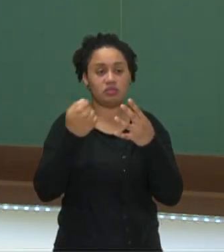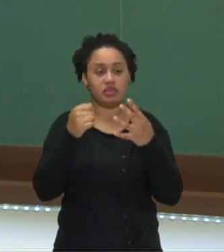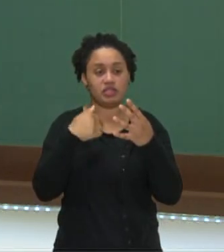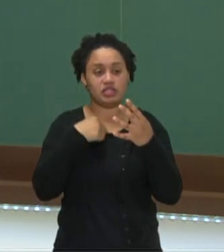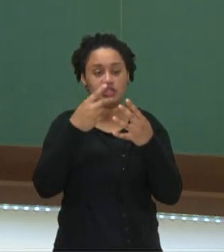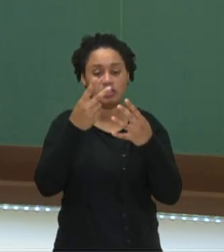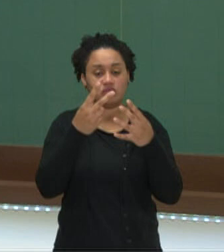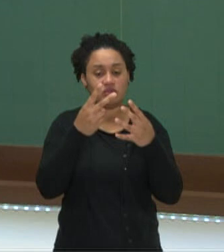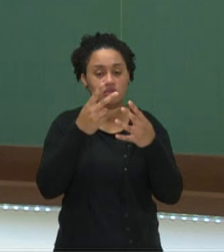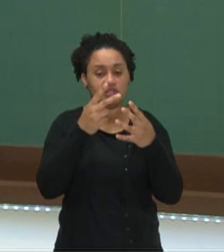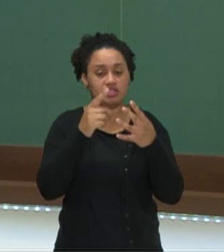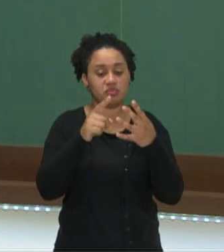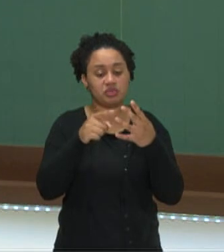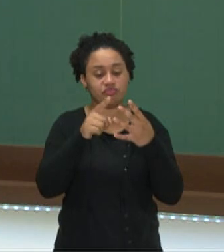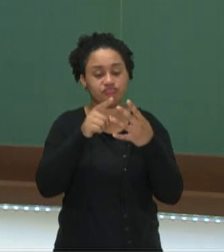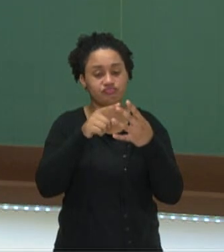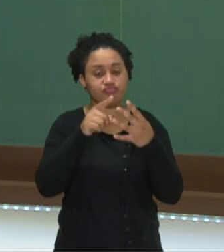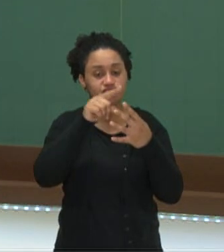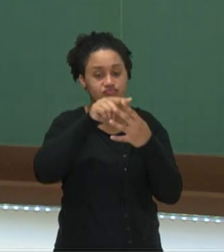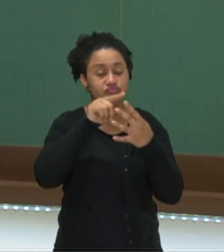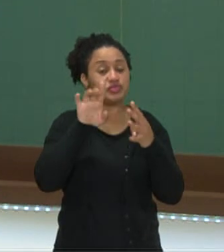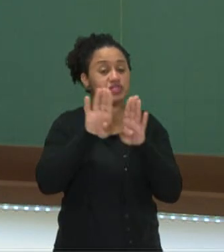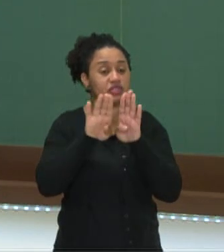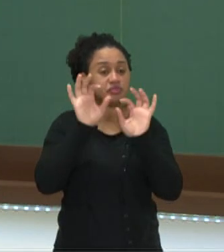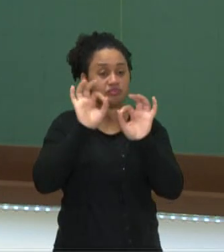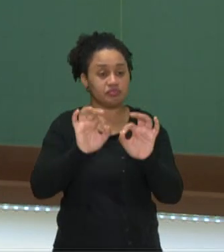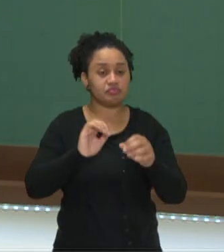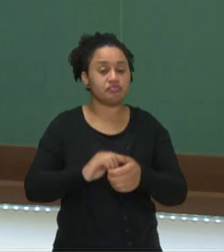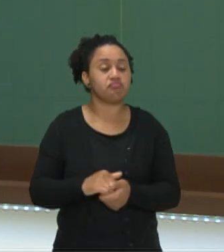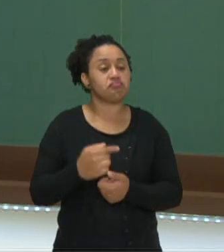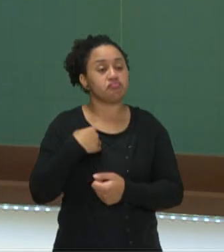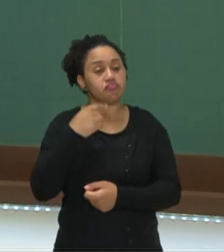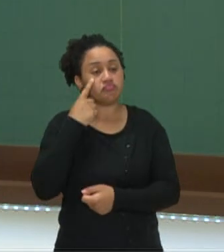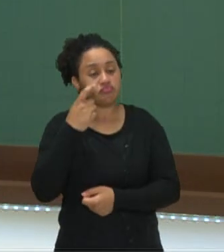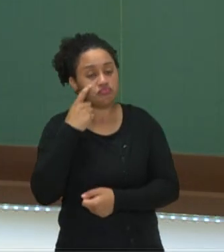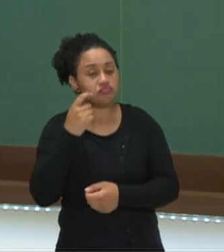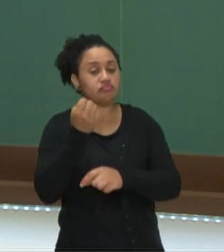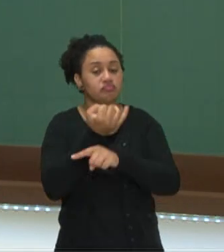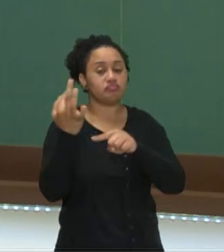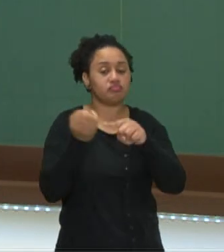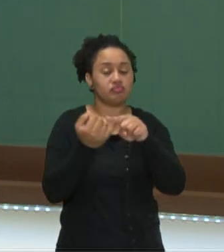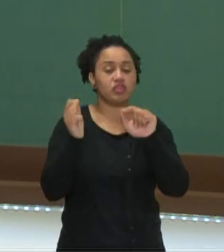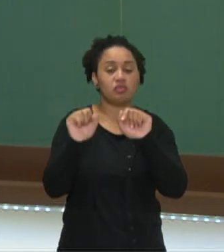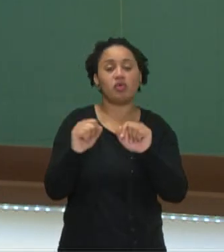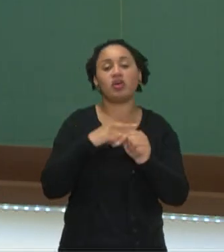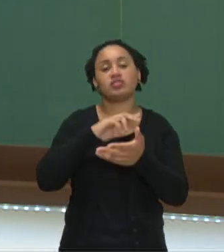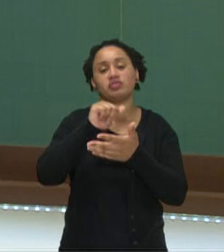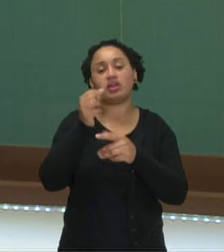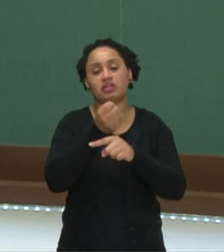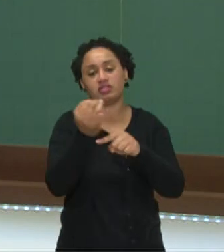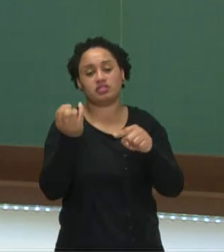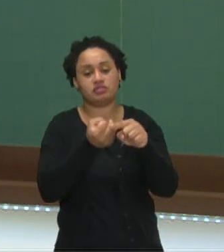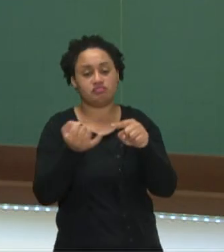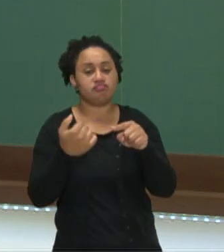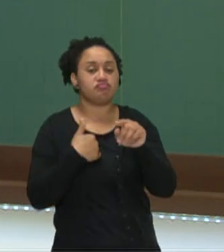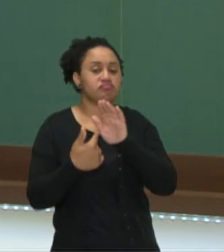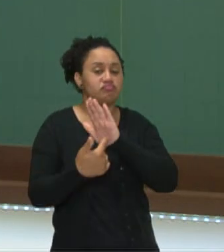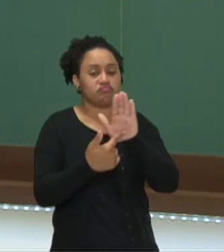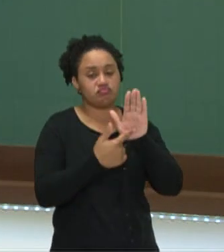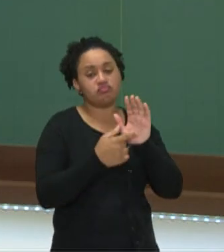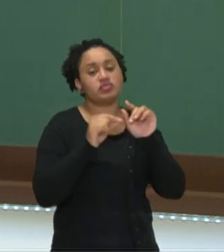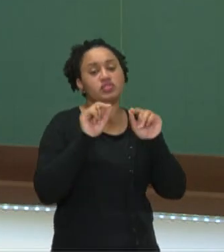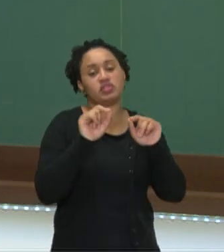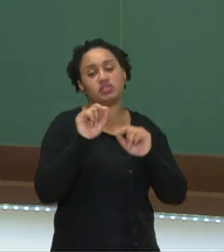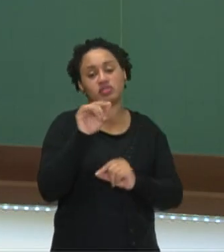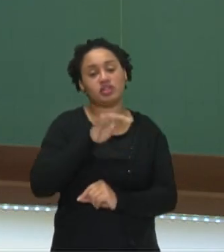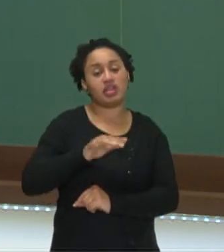tem 2 sobrando, também estaria correto. Isso é interessante de fração, a gente pode ter várias frações representando